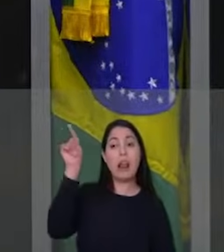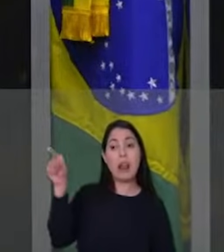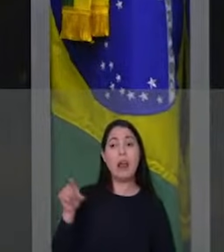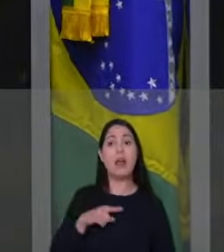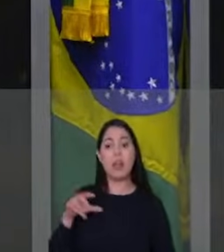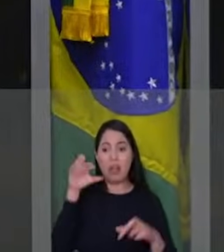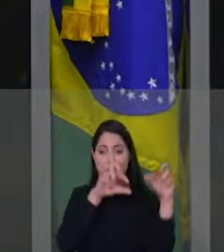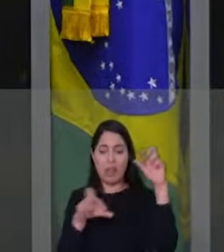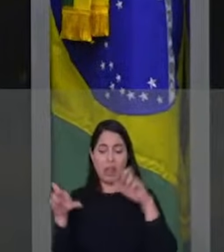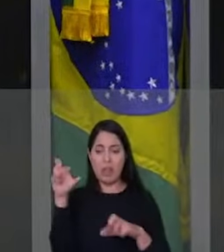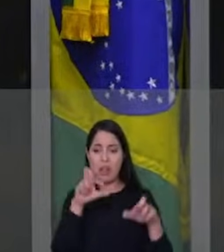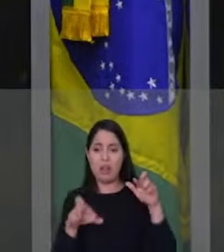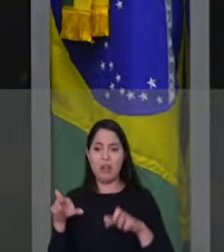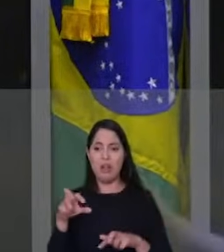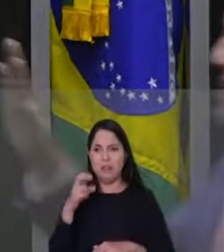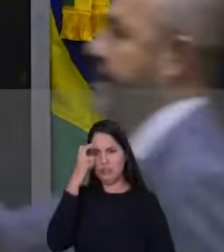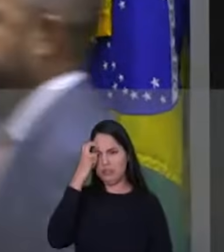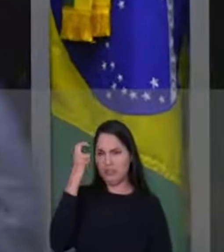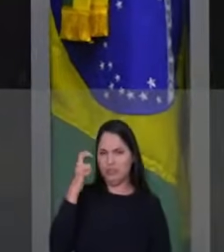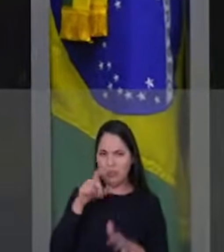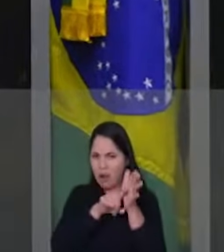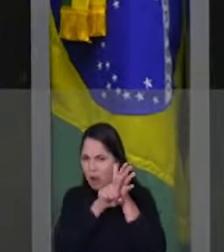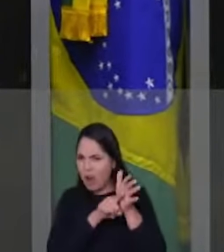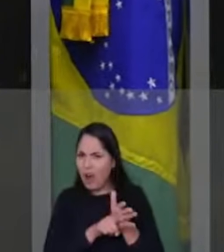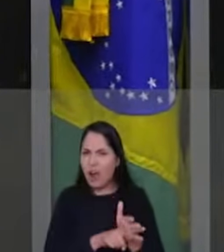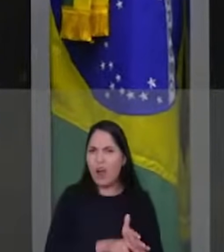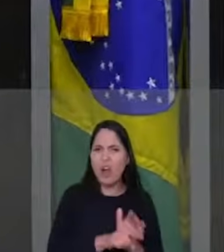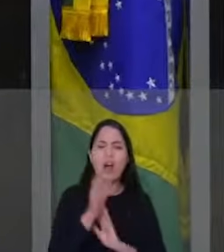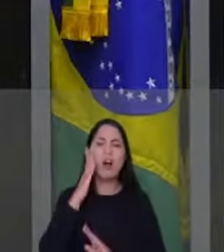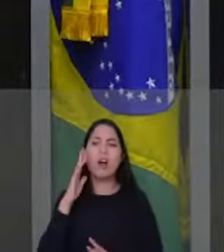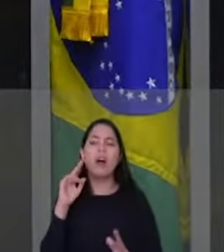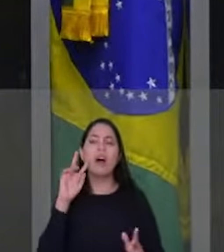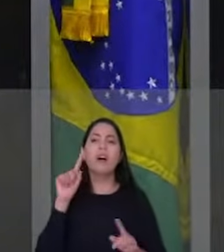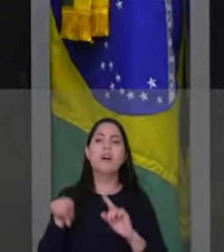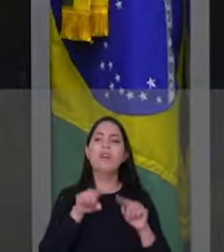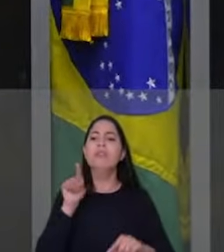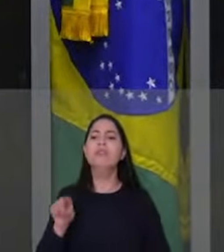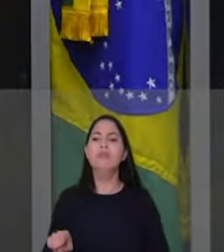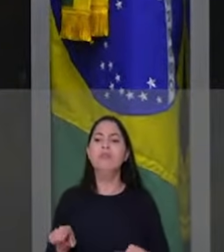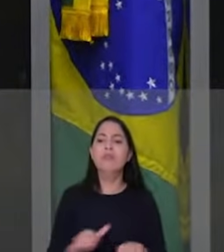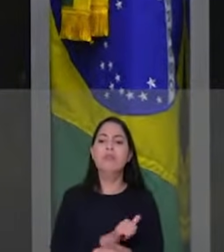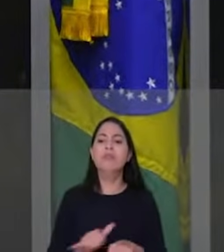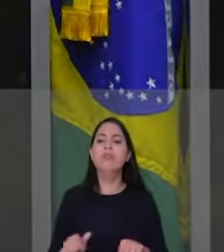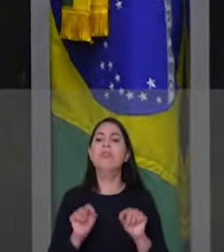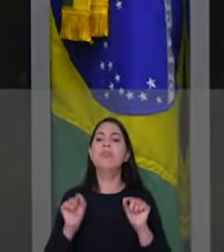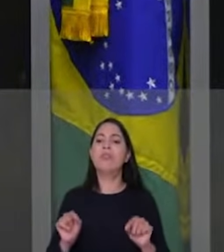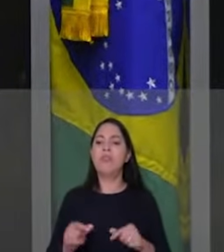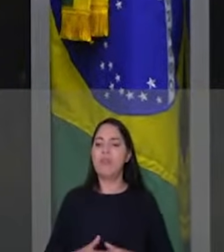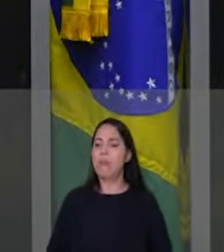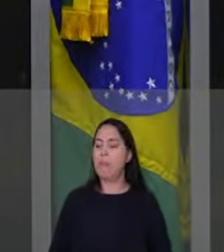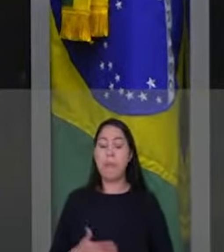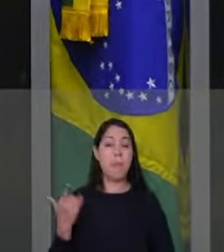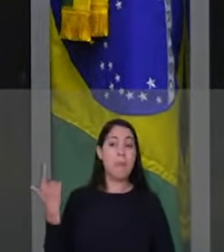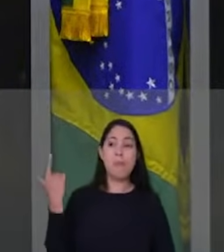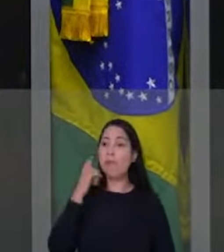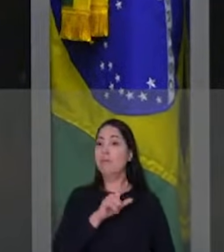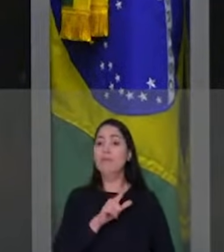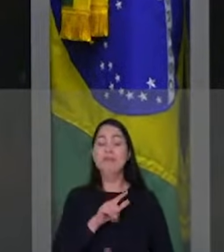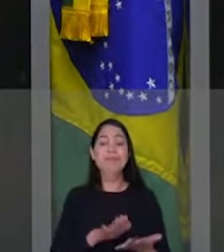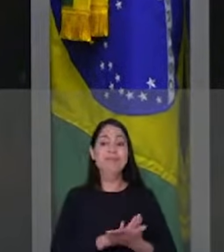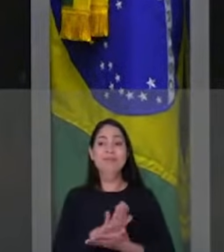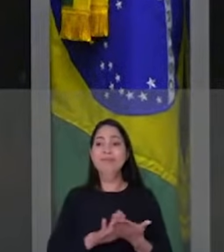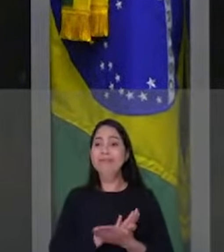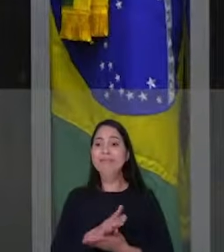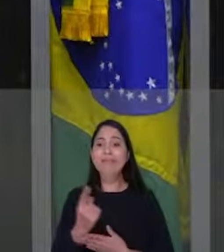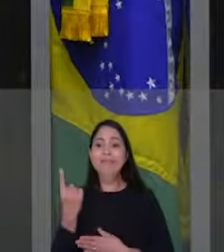investigar. A inteligência vai conseguir buscar quem é, o que está fazendo, o que estão tramando. Se não consegue simplesmente puxar a ficha